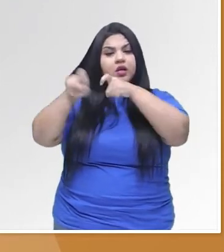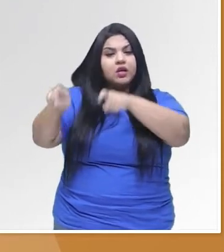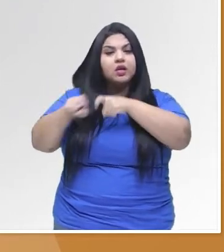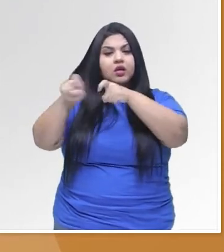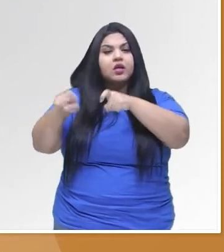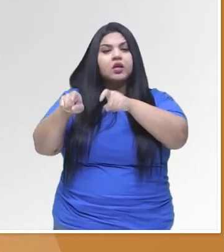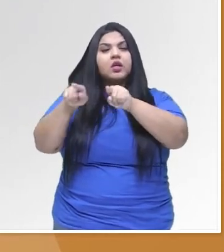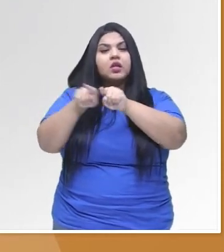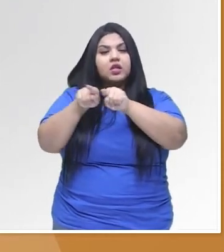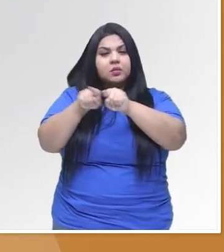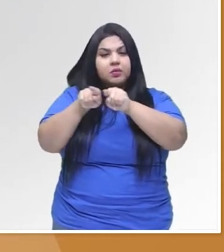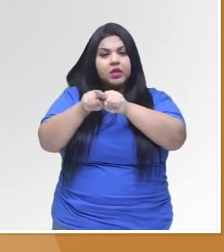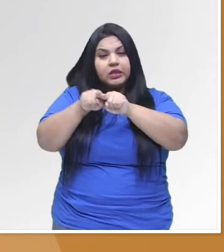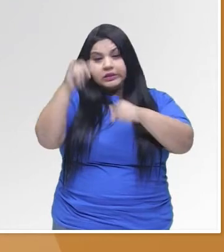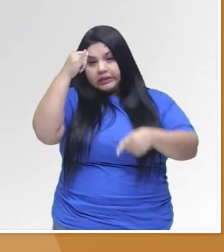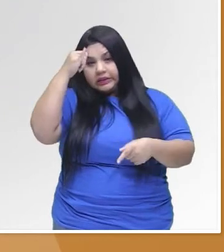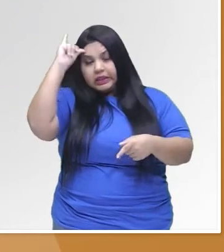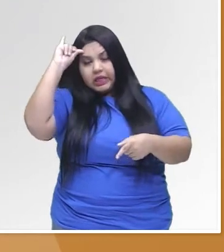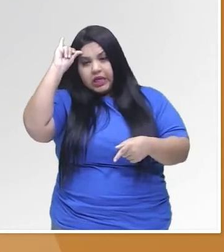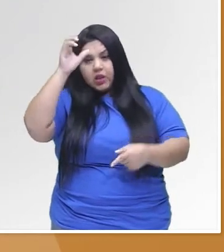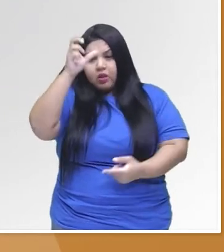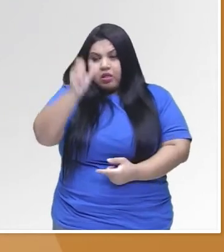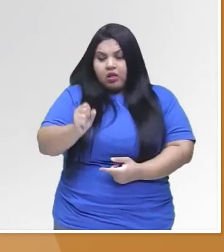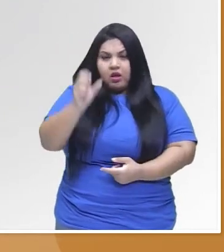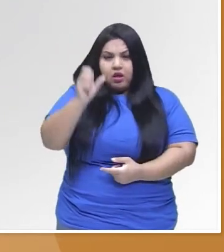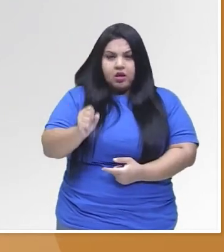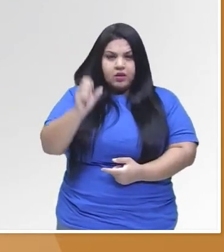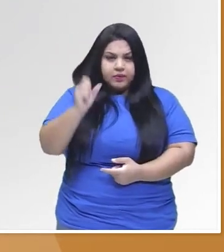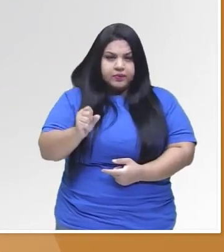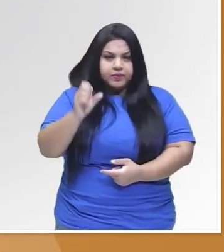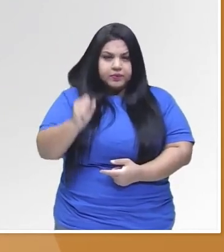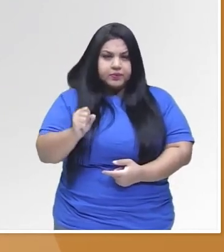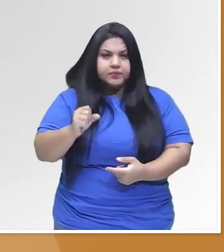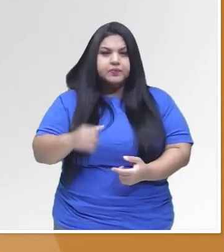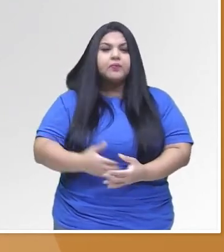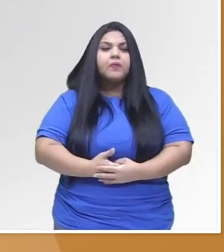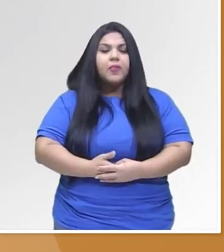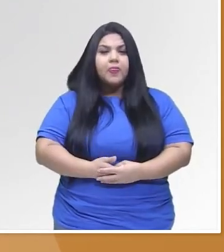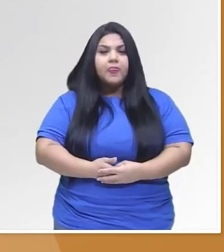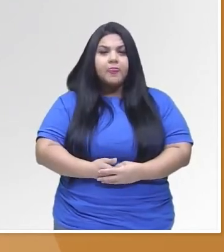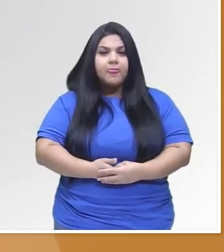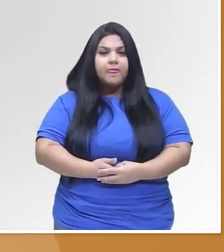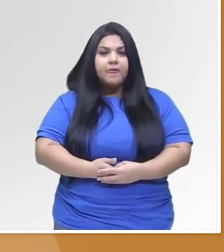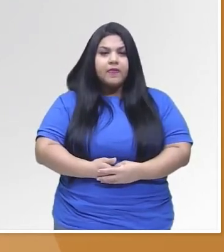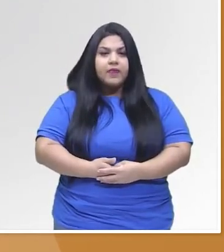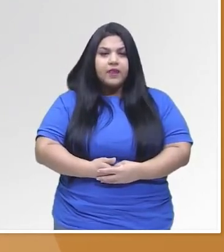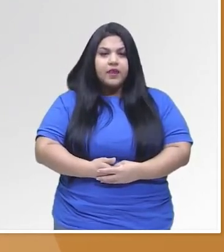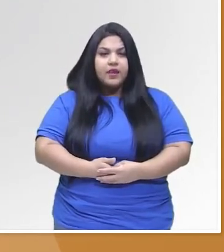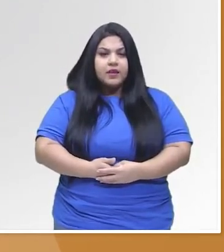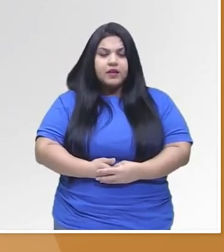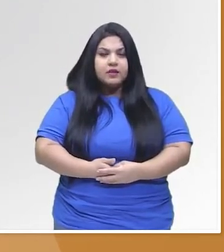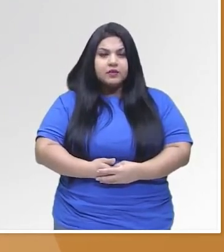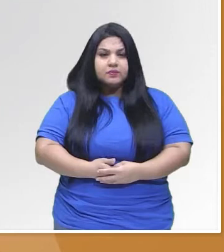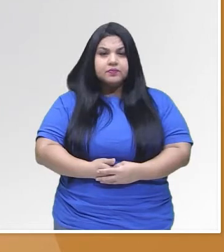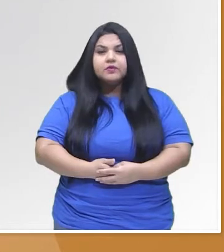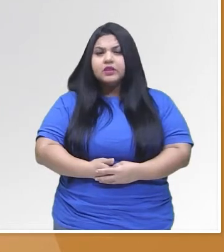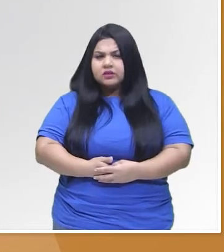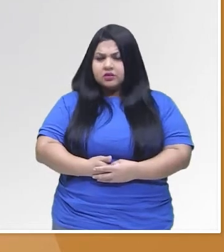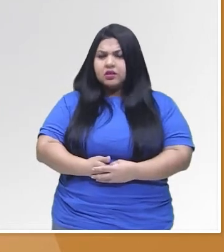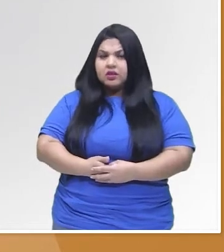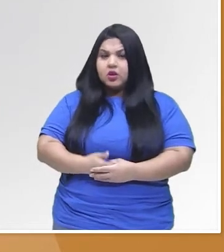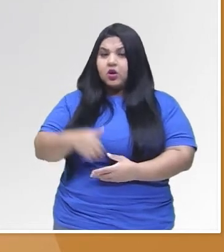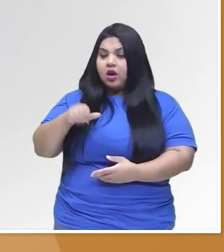gado leiteiro, tá, que é a criação de aves. Desculpa aí, tá? Eu falei pecuária de aves, mas está errado. Na verdade